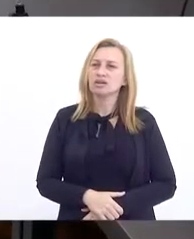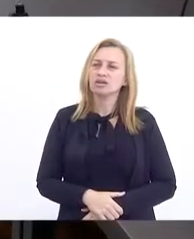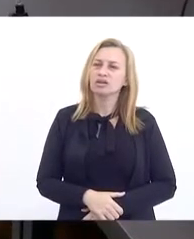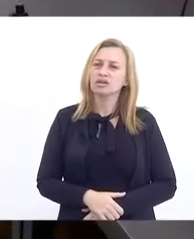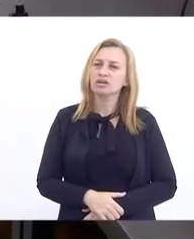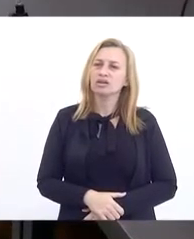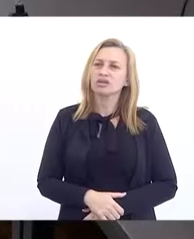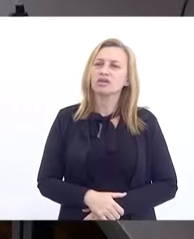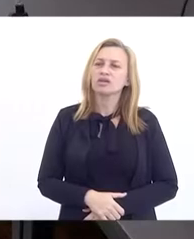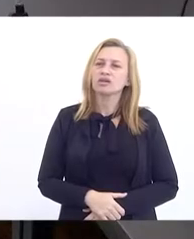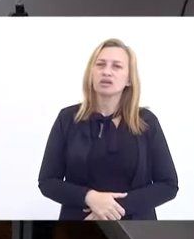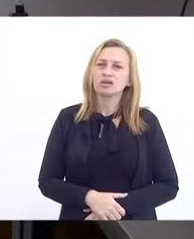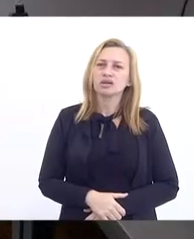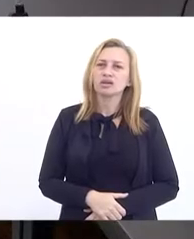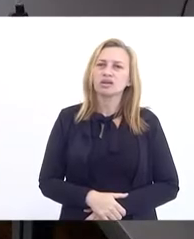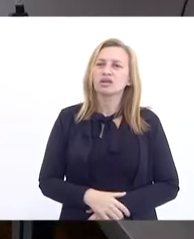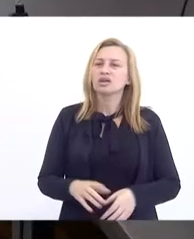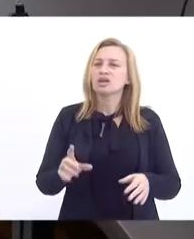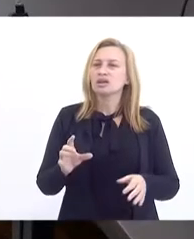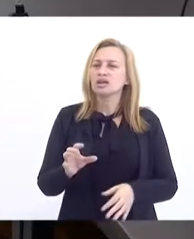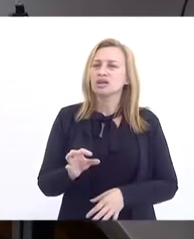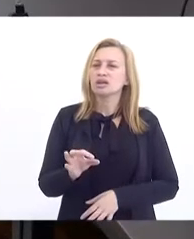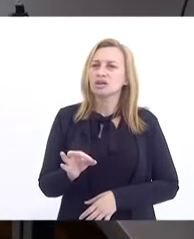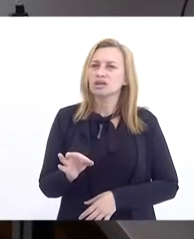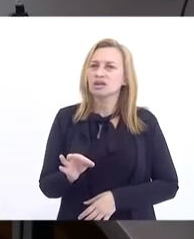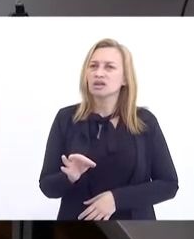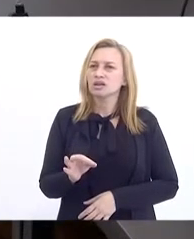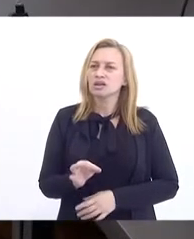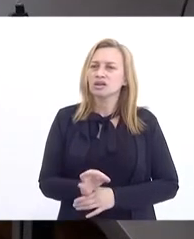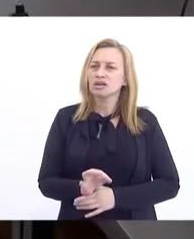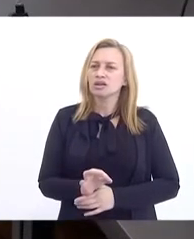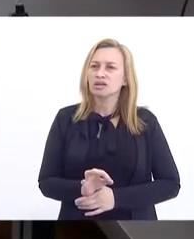O parecer é pela legalidade.